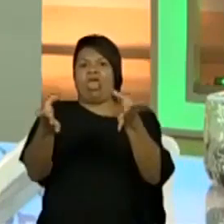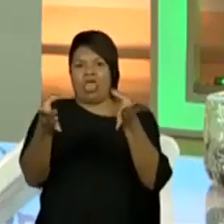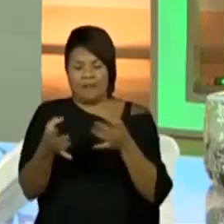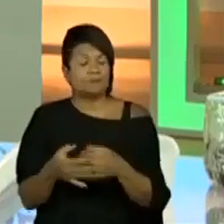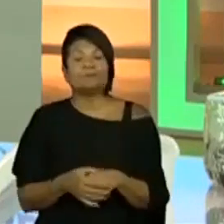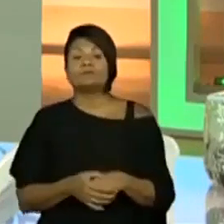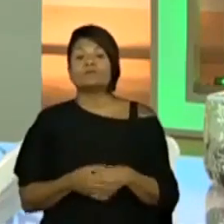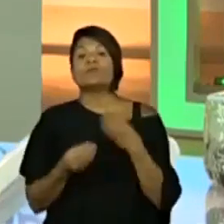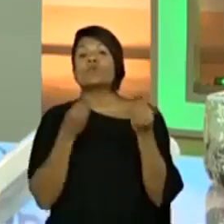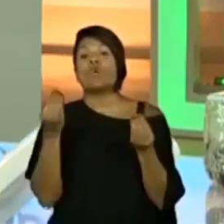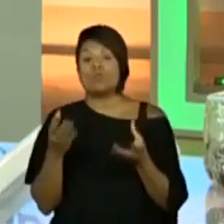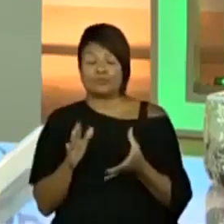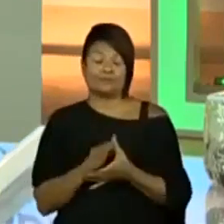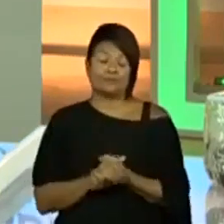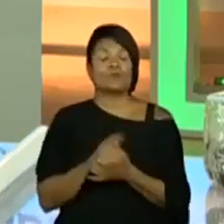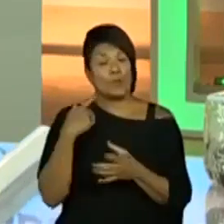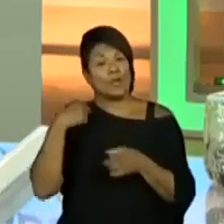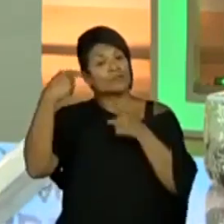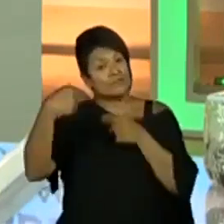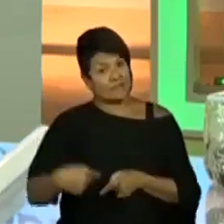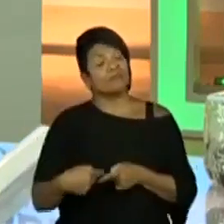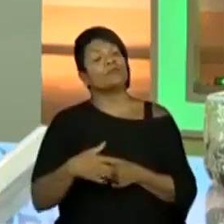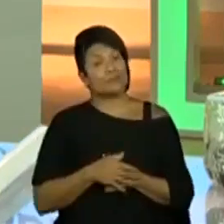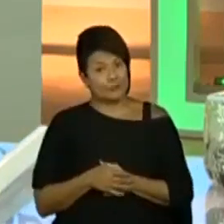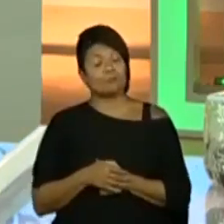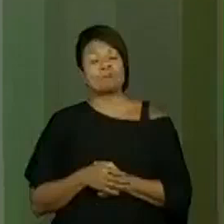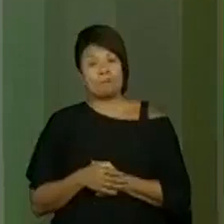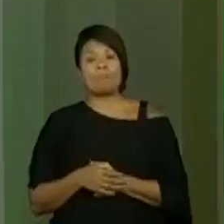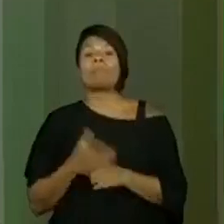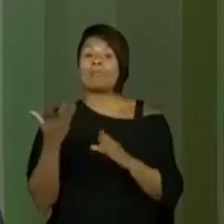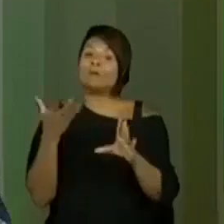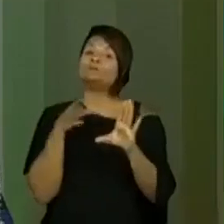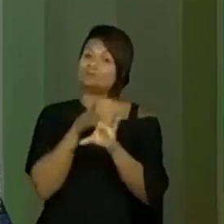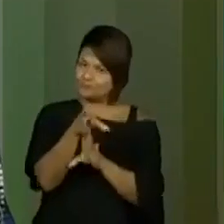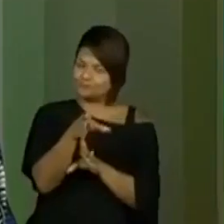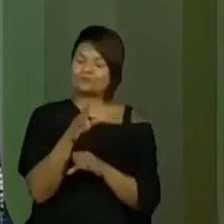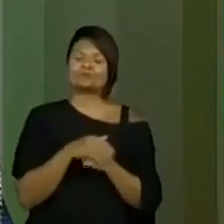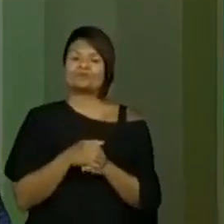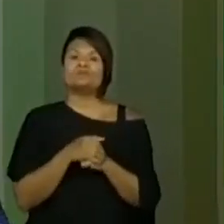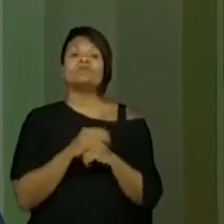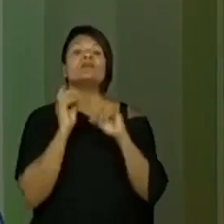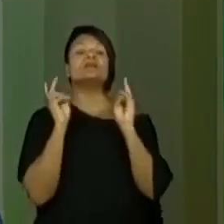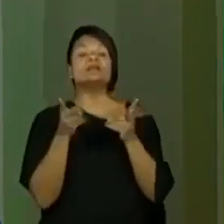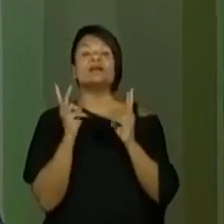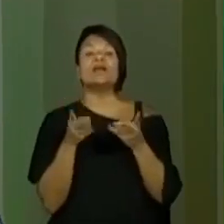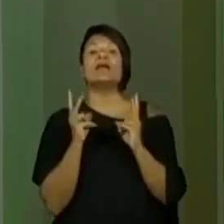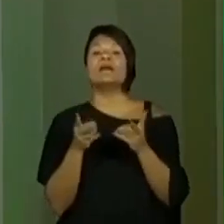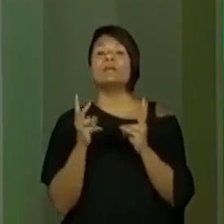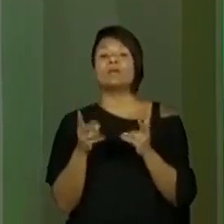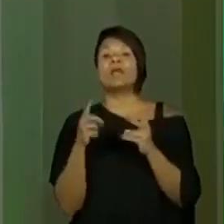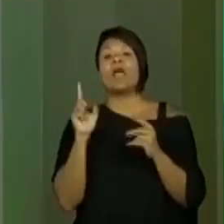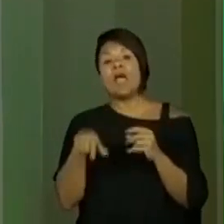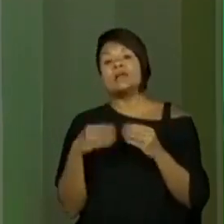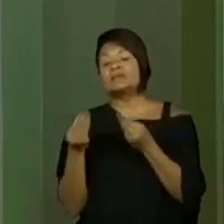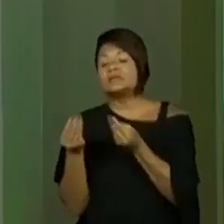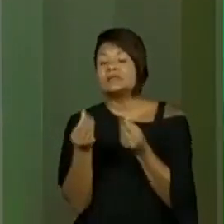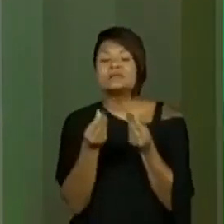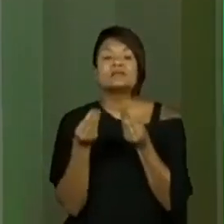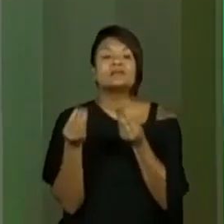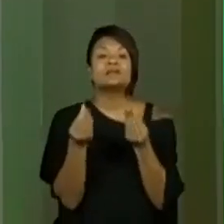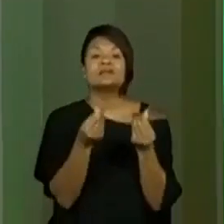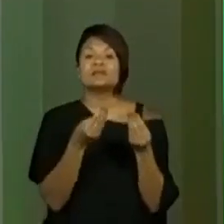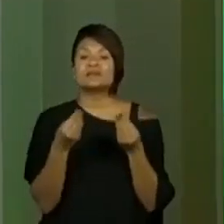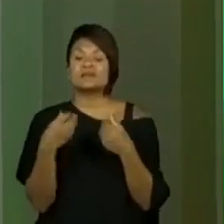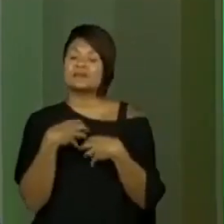são comprometidas. Então, Carlos, né? O princípio que nós usamos, Carlos, é o princípio da sensibilização.